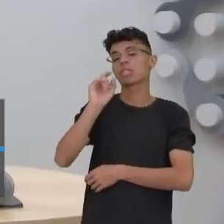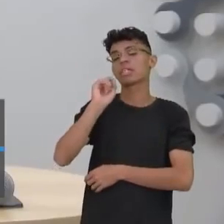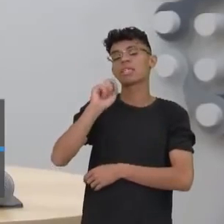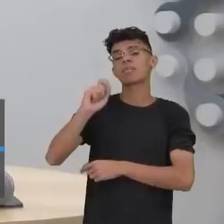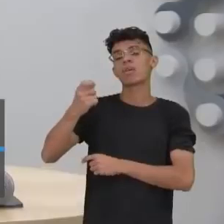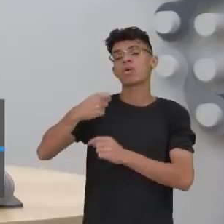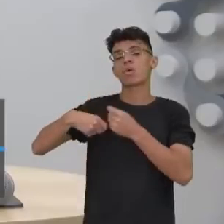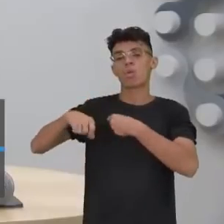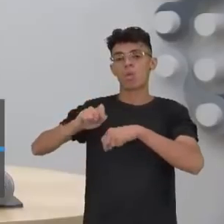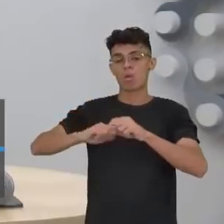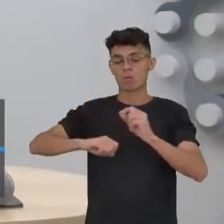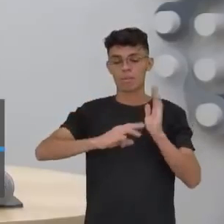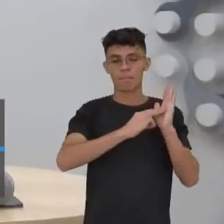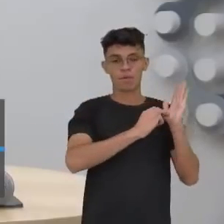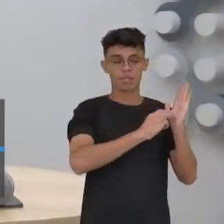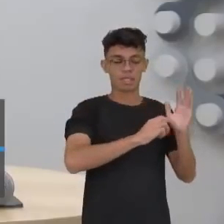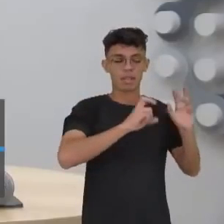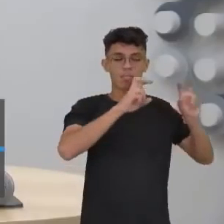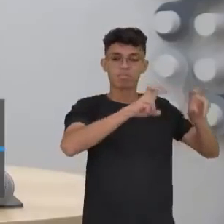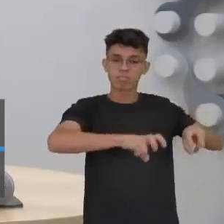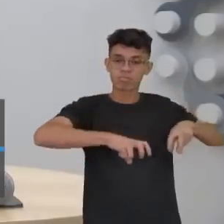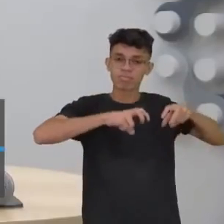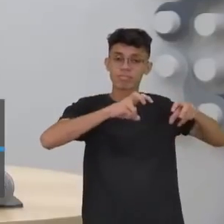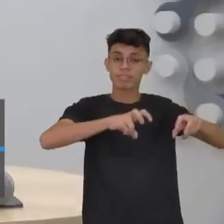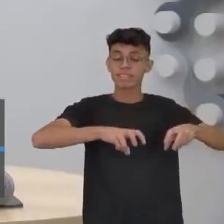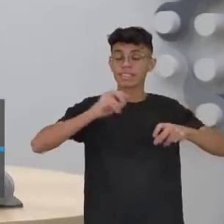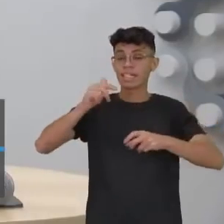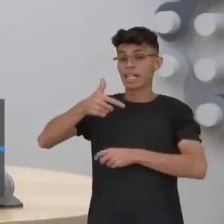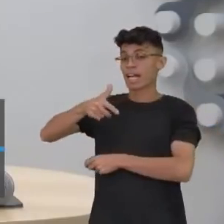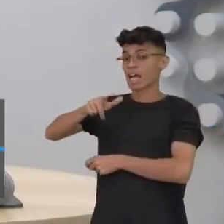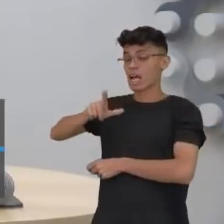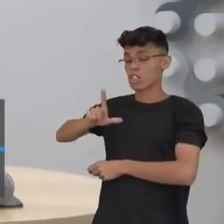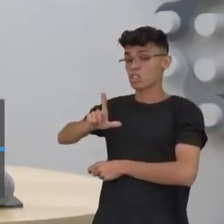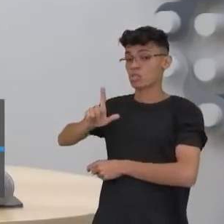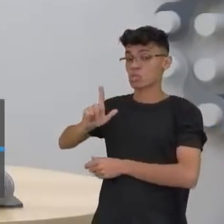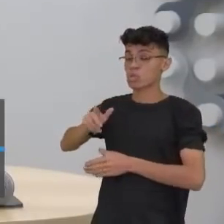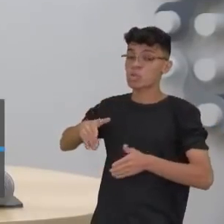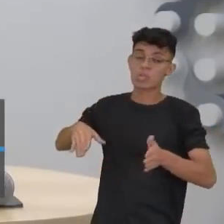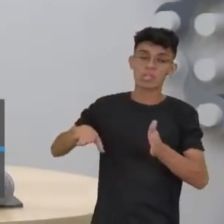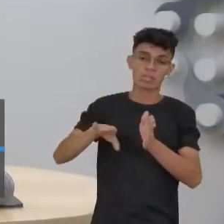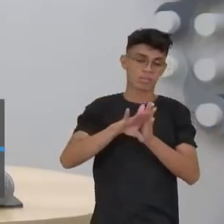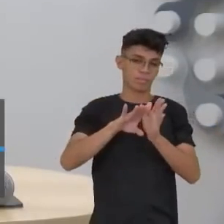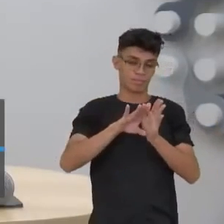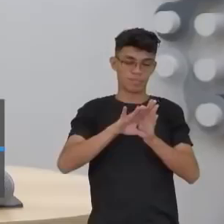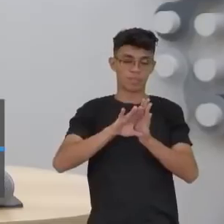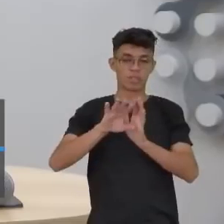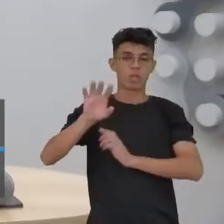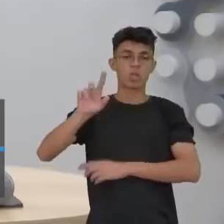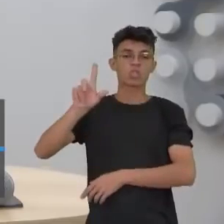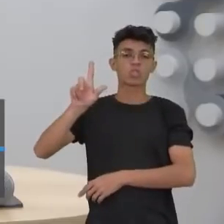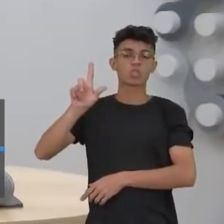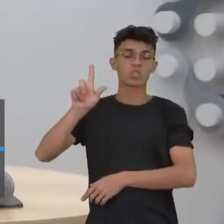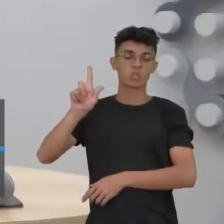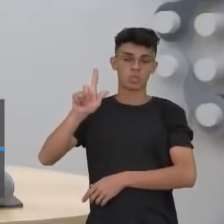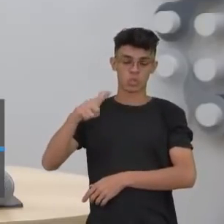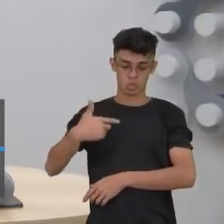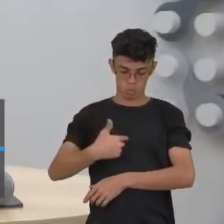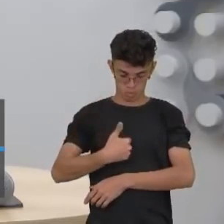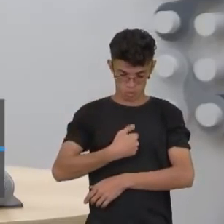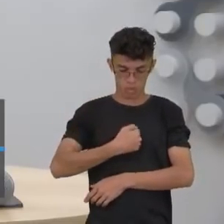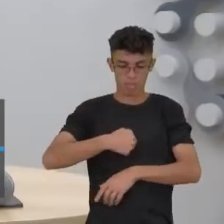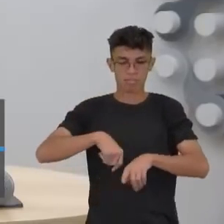apoiado pelo modelo agrícola antes da chegada de Getúlio Vargas, e aí a transição aí para a